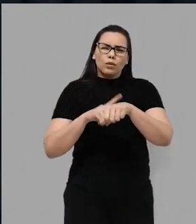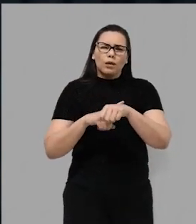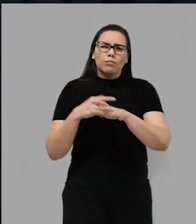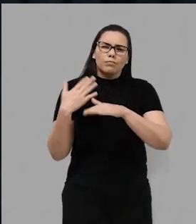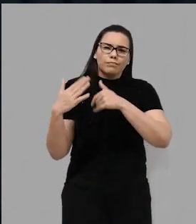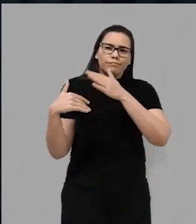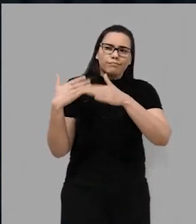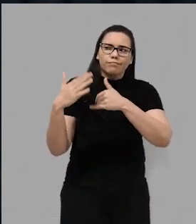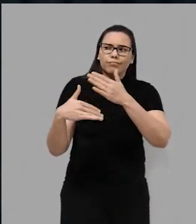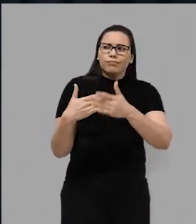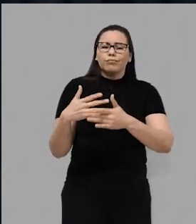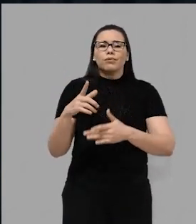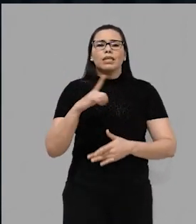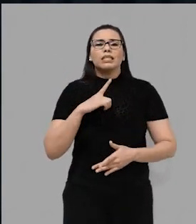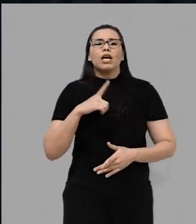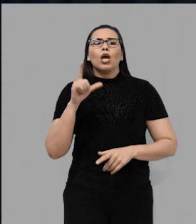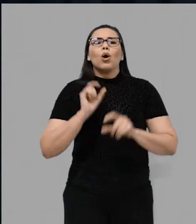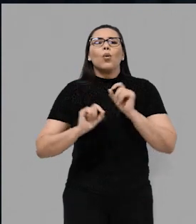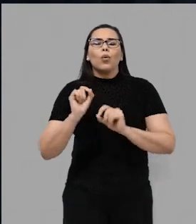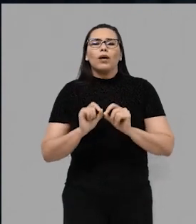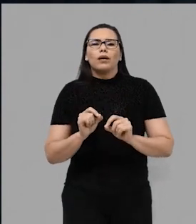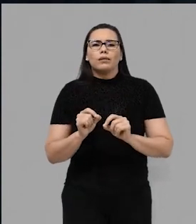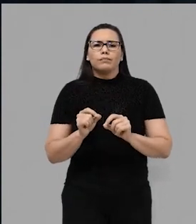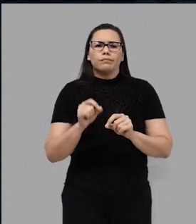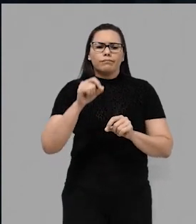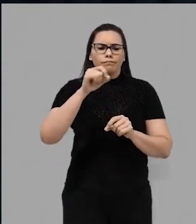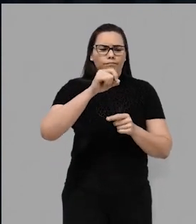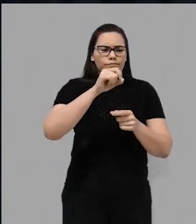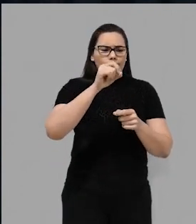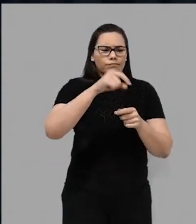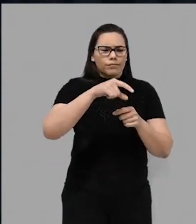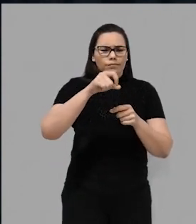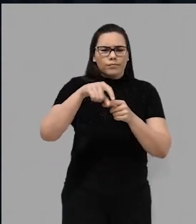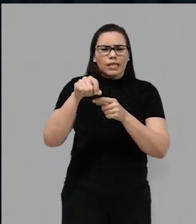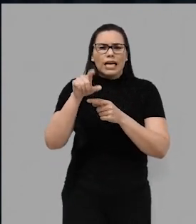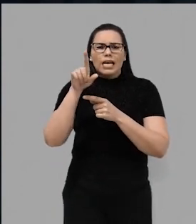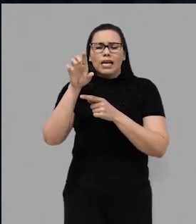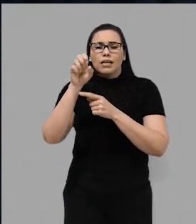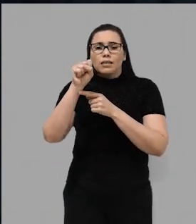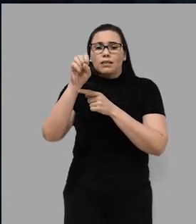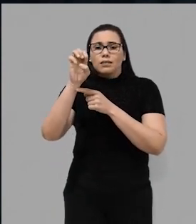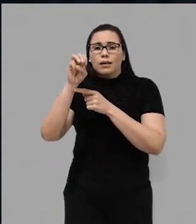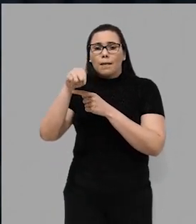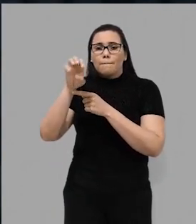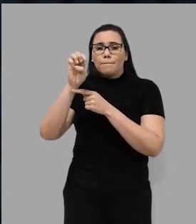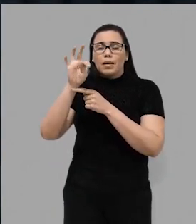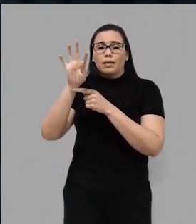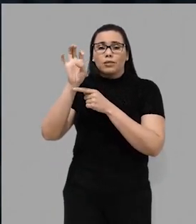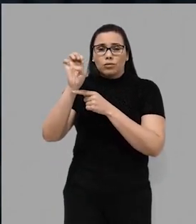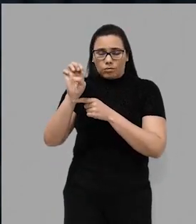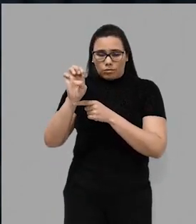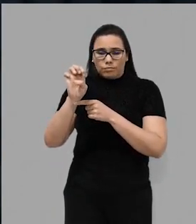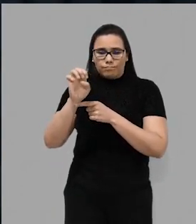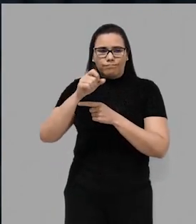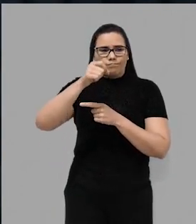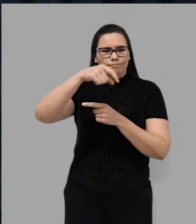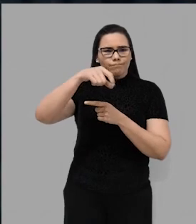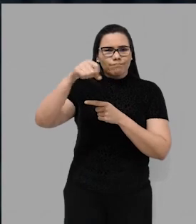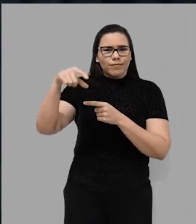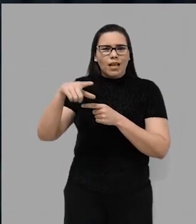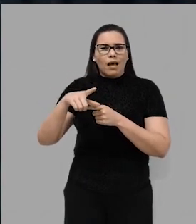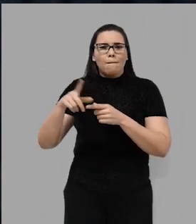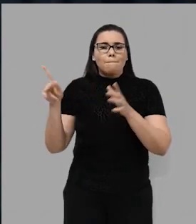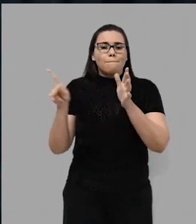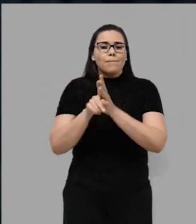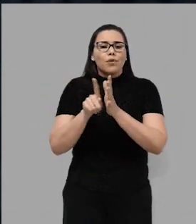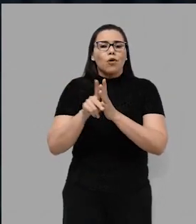vai pertencer aos indivíduos que estão logo acima dessa característica. Quem? Gimnosperma e Angiosperma. E